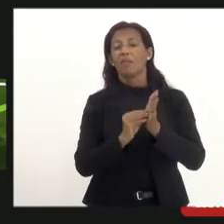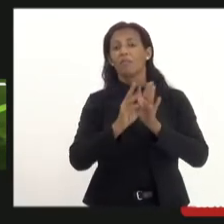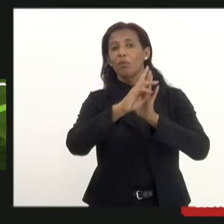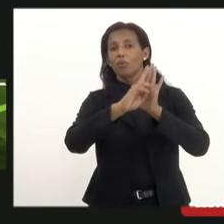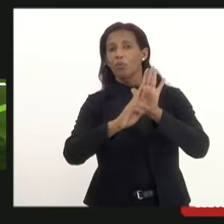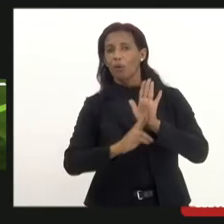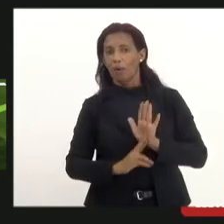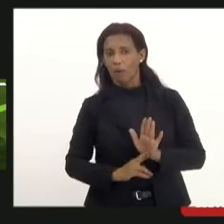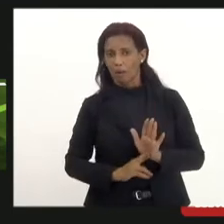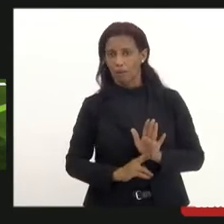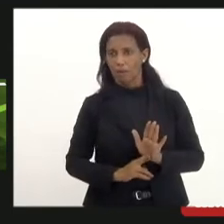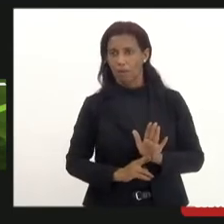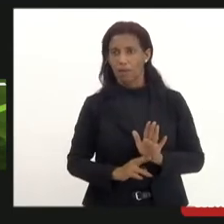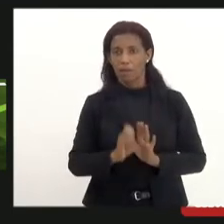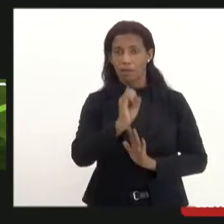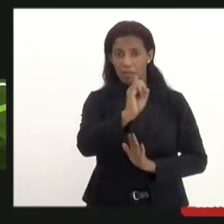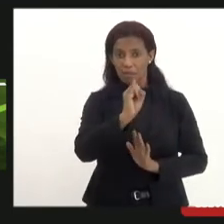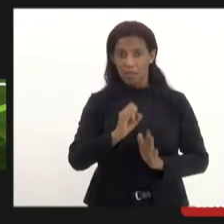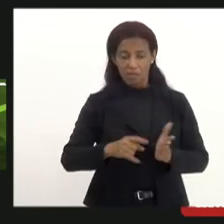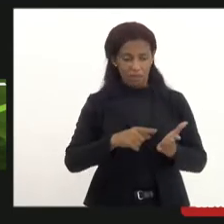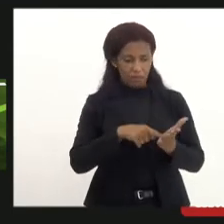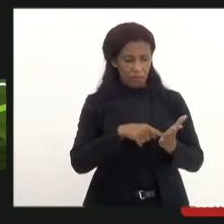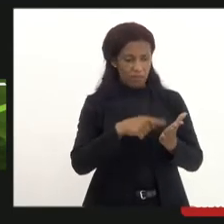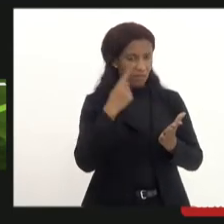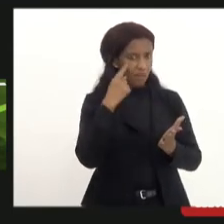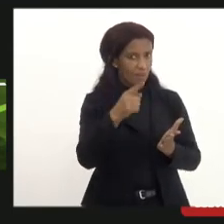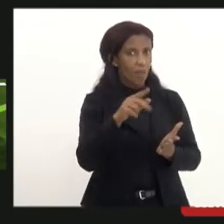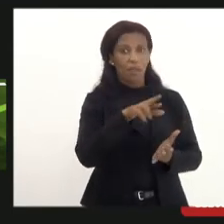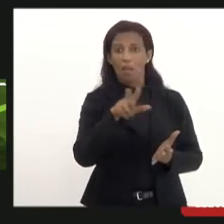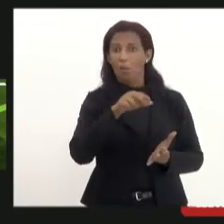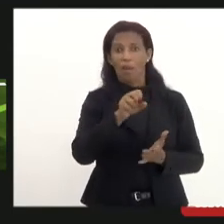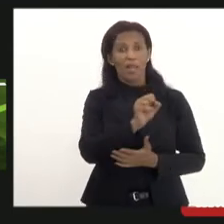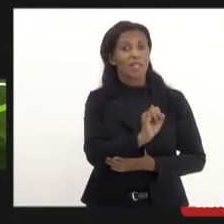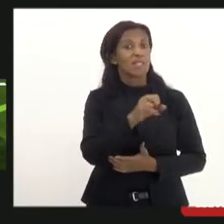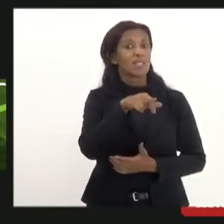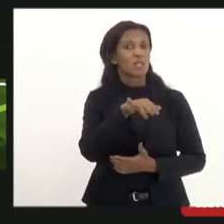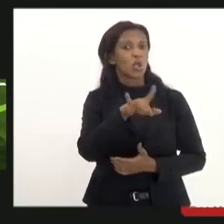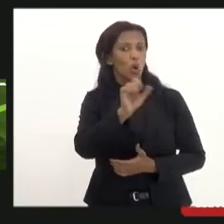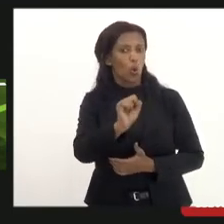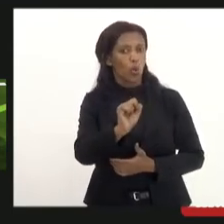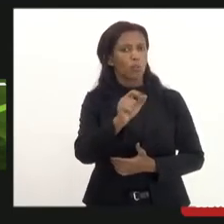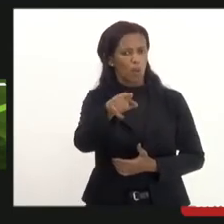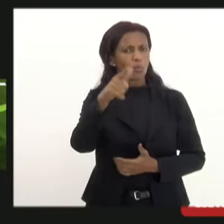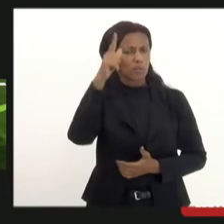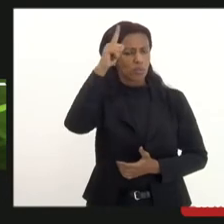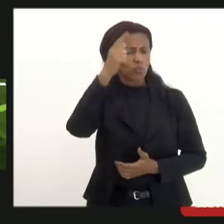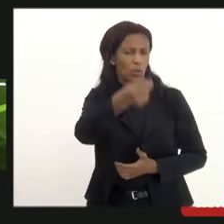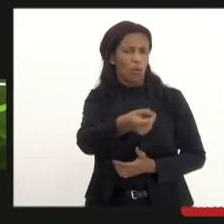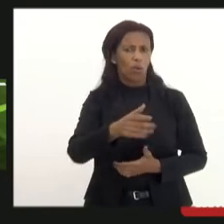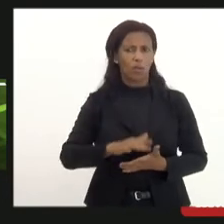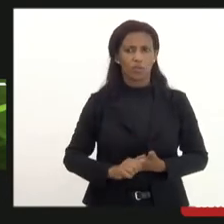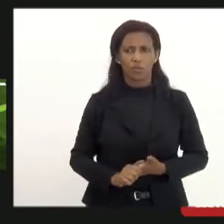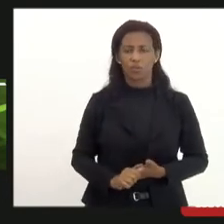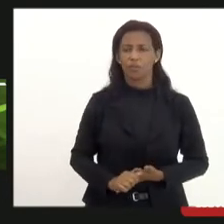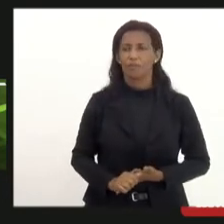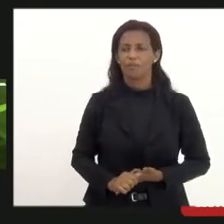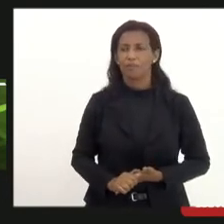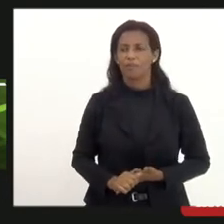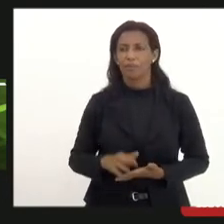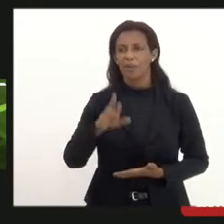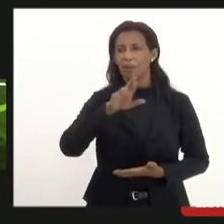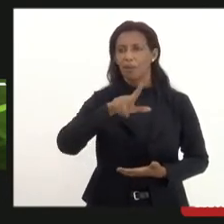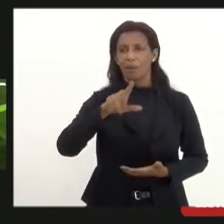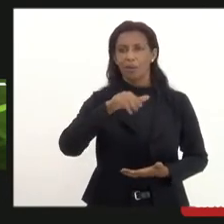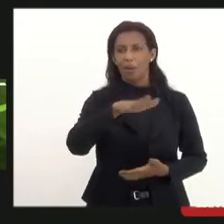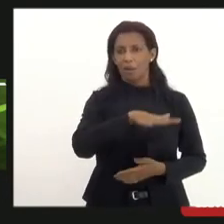disse, de conteúdo local. Se você certifica, isso não é sinônimo, não, tá? Mas beleza, eu entendi a sua lógica. Só não digo é que peregrino, isso não é sinônimo é bacalhau,